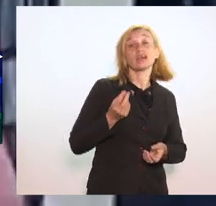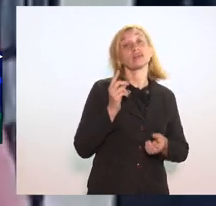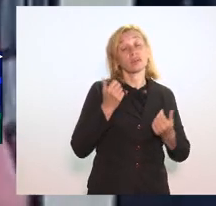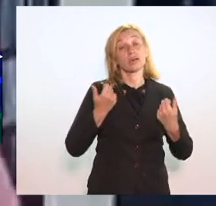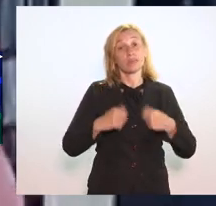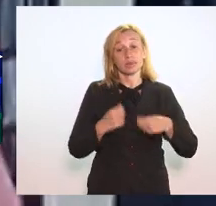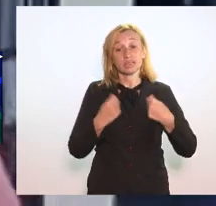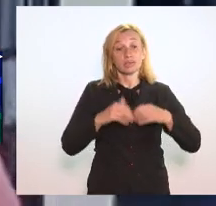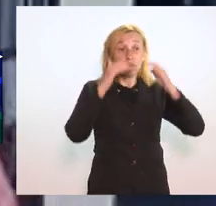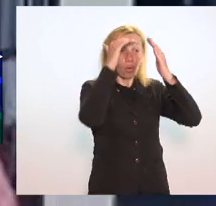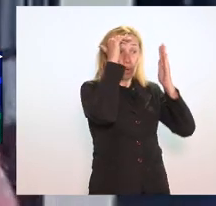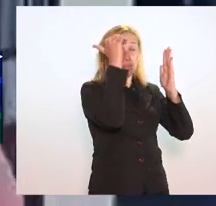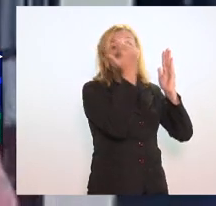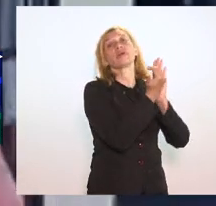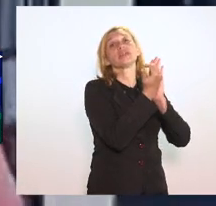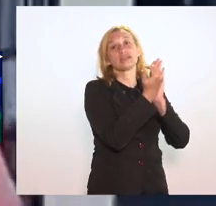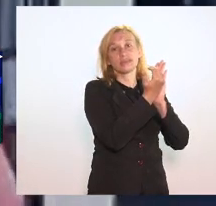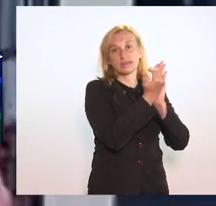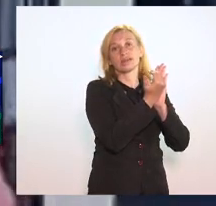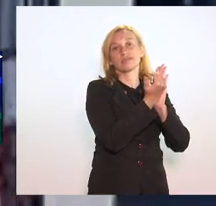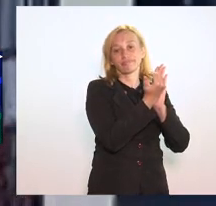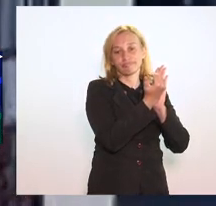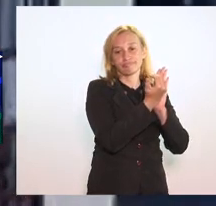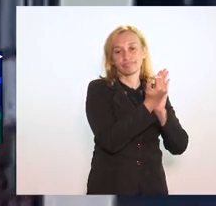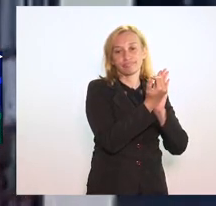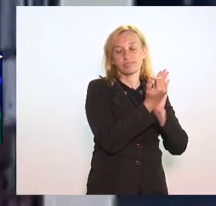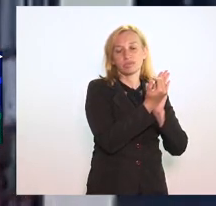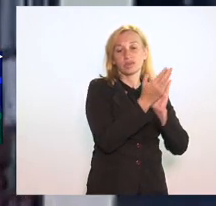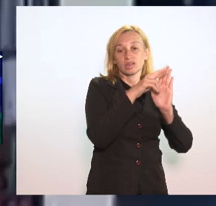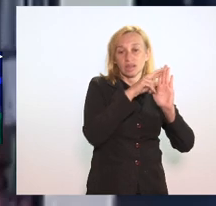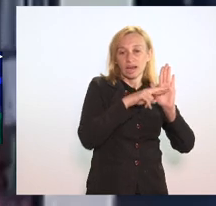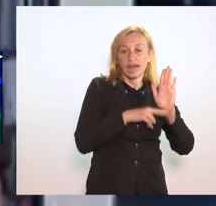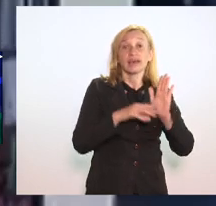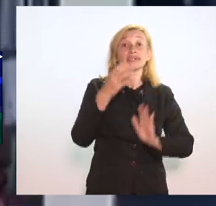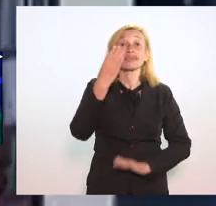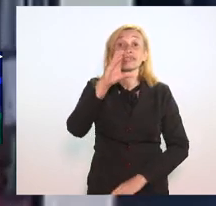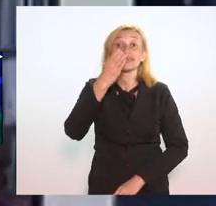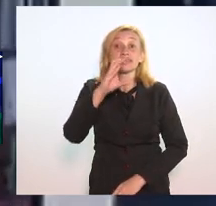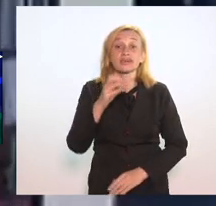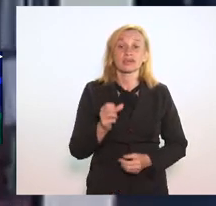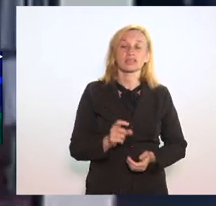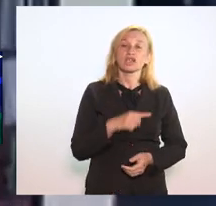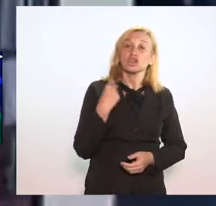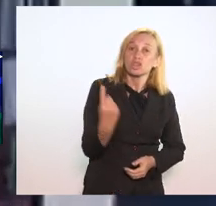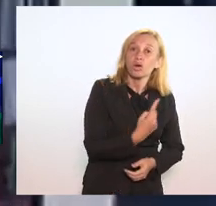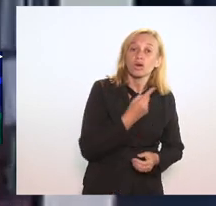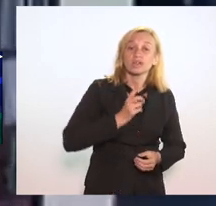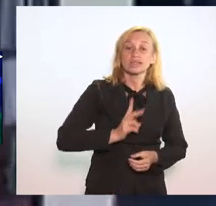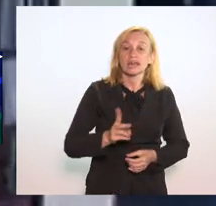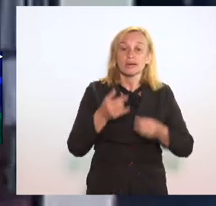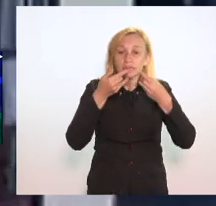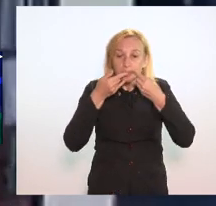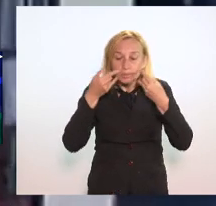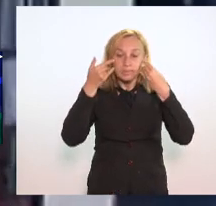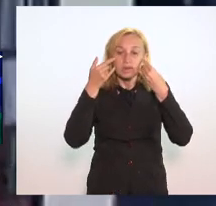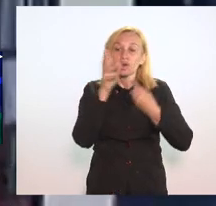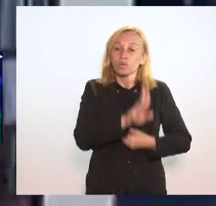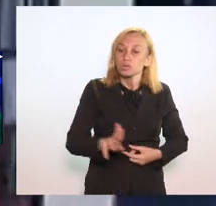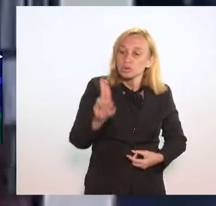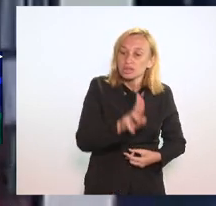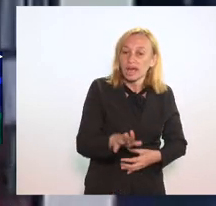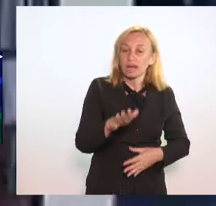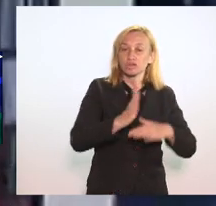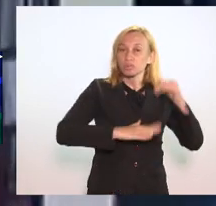aqui está de acordo com aquilo que determina a ciência que tá falando para todos nós aqueles que são os profissionais